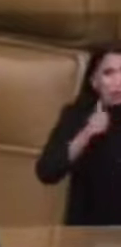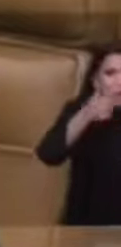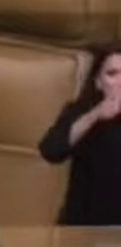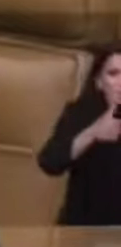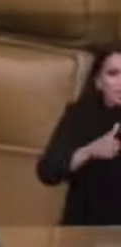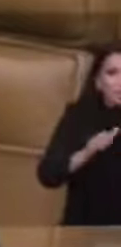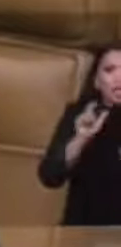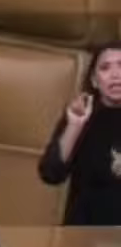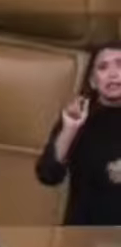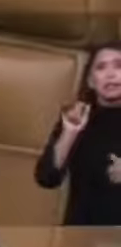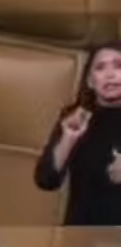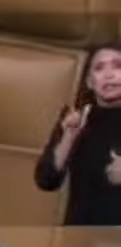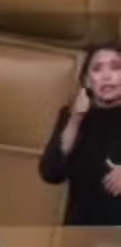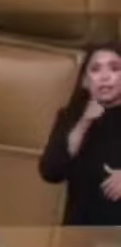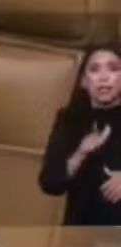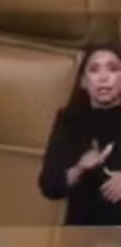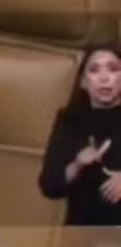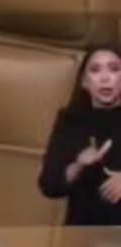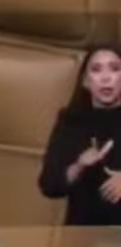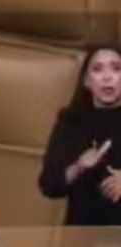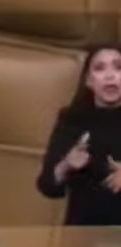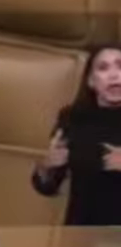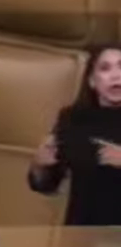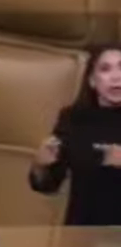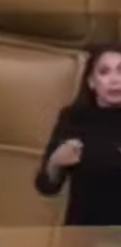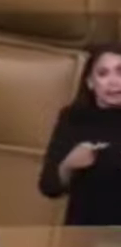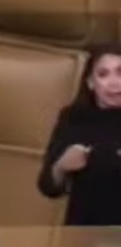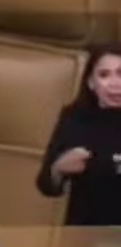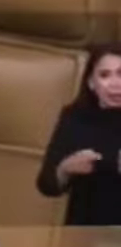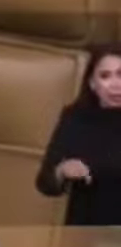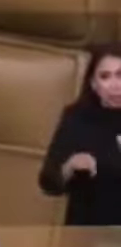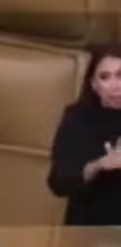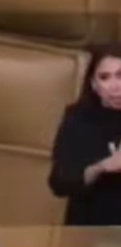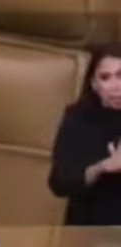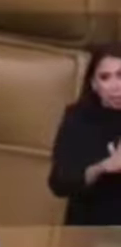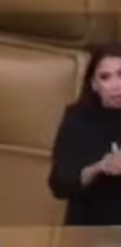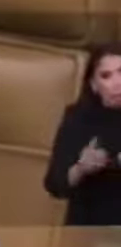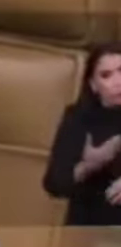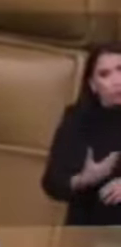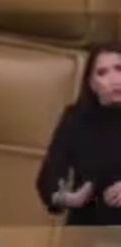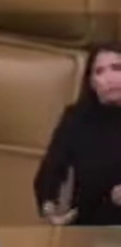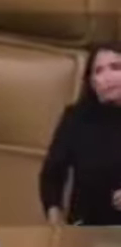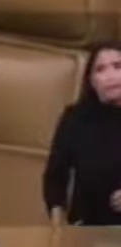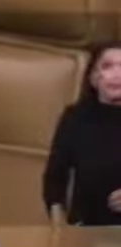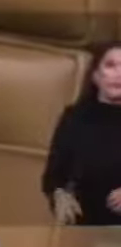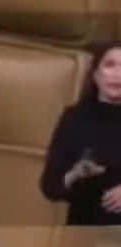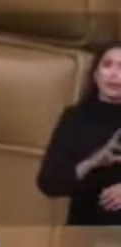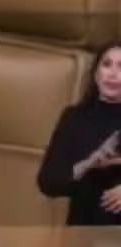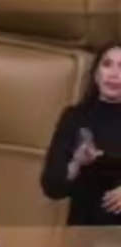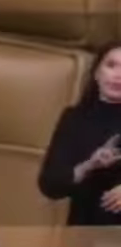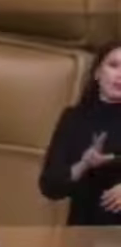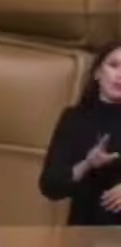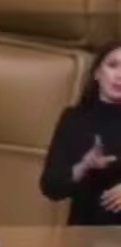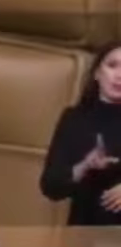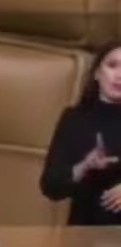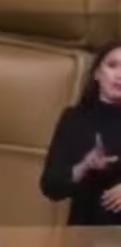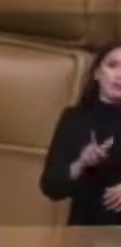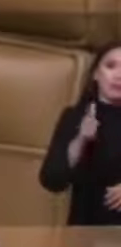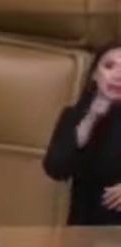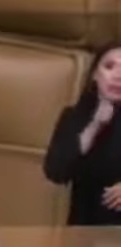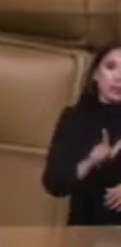quem ganhou a guerra às drogas, certamente não foram as autoridades públicas. Infelizmente,